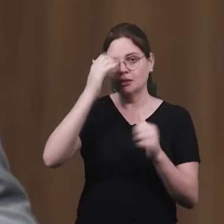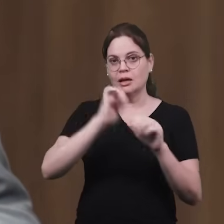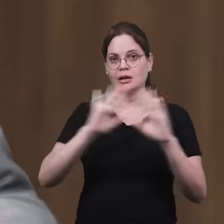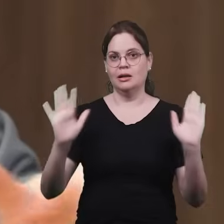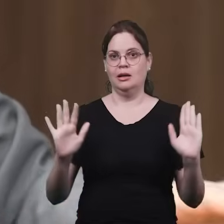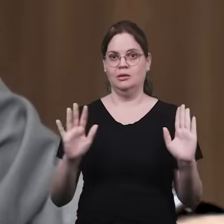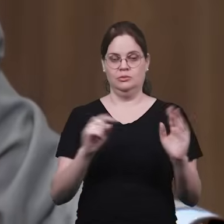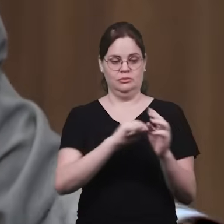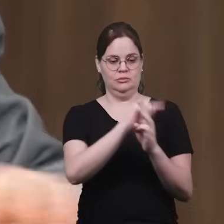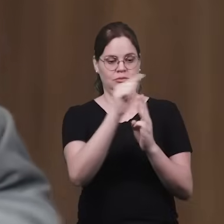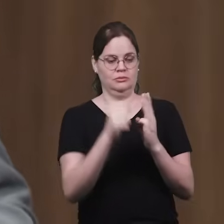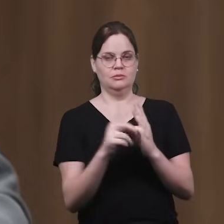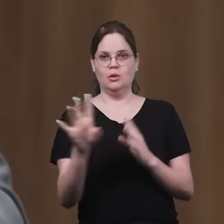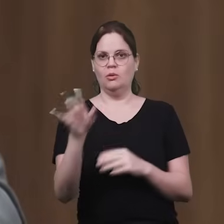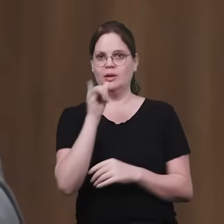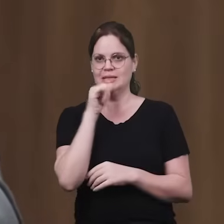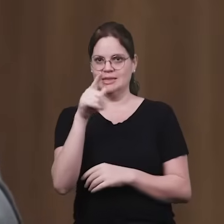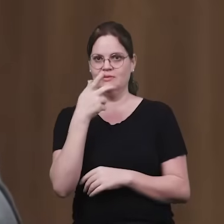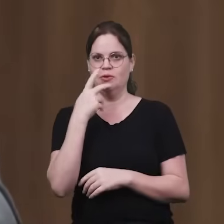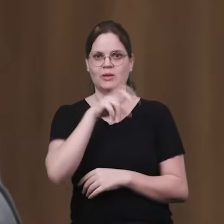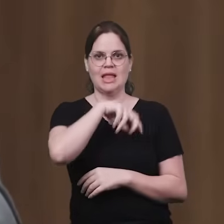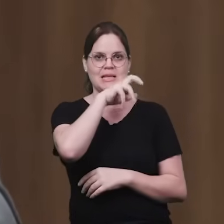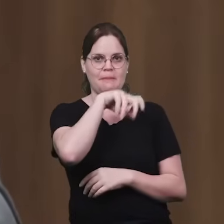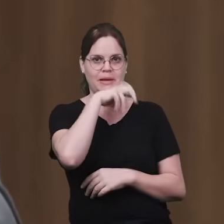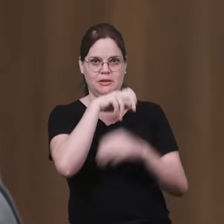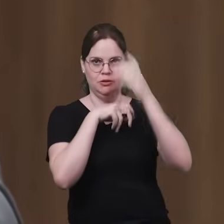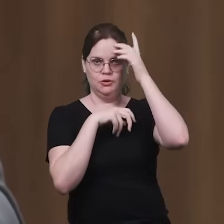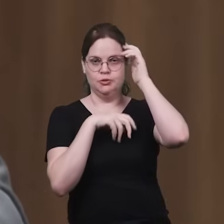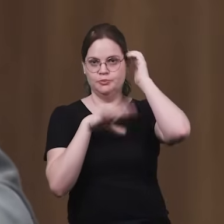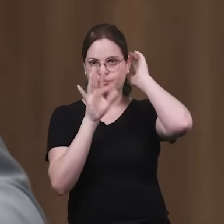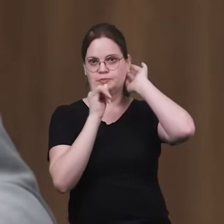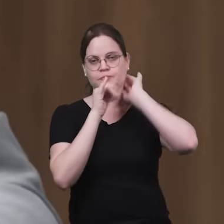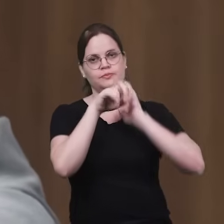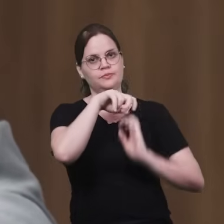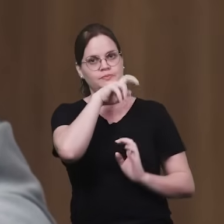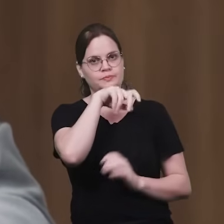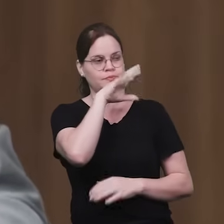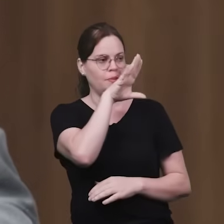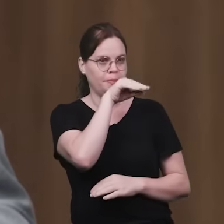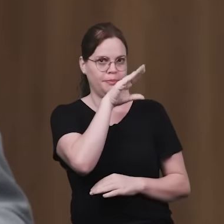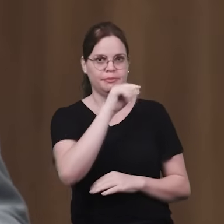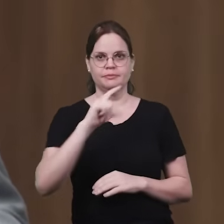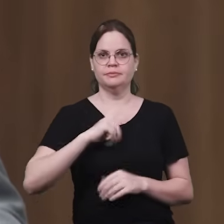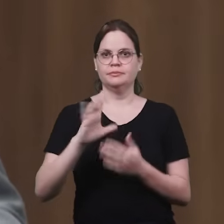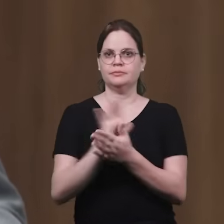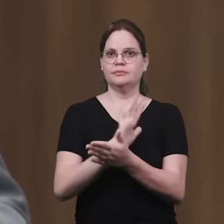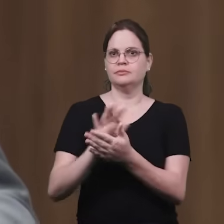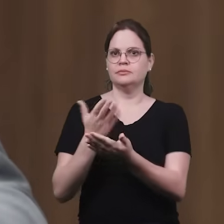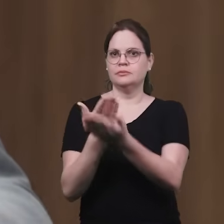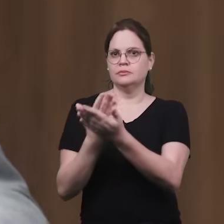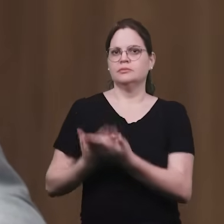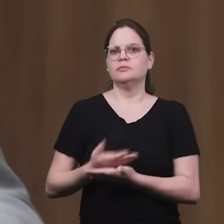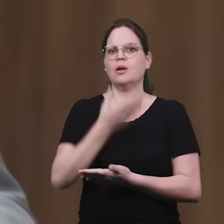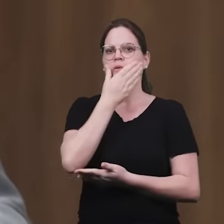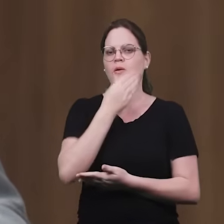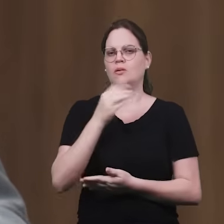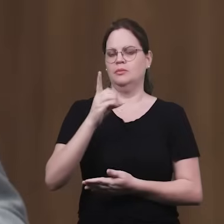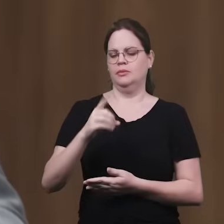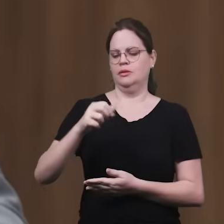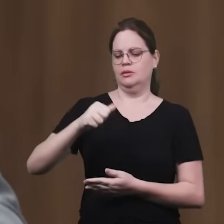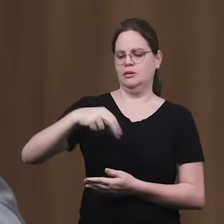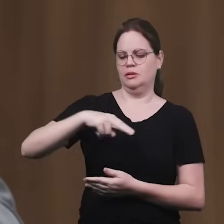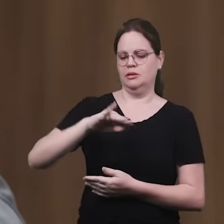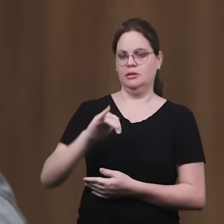isso. No caso que você colocou, por exemplo, da serpente. Tem estudiosos, né, o Daniel Kahneman é um